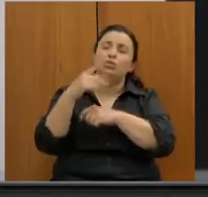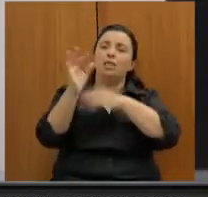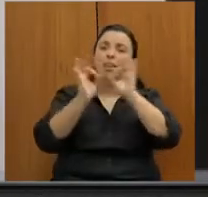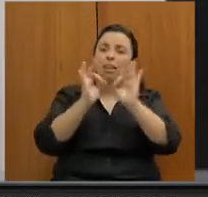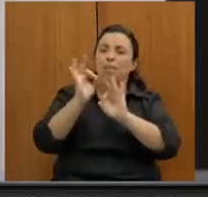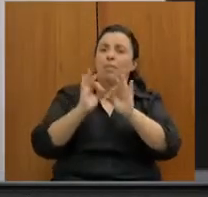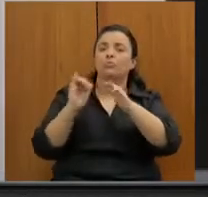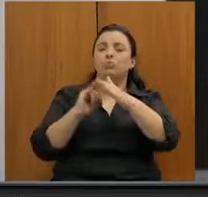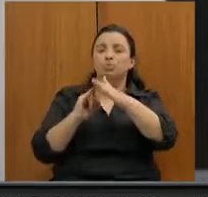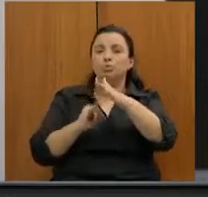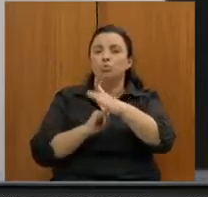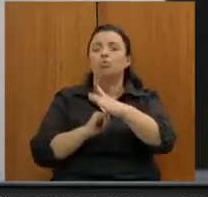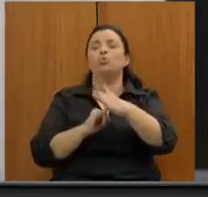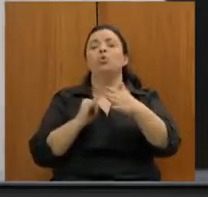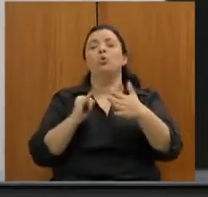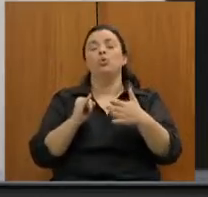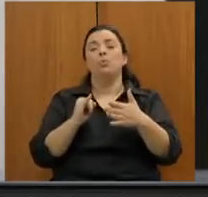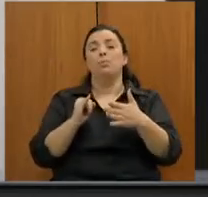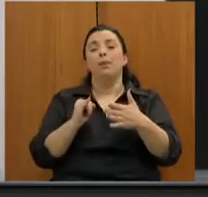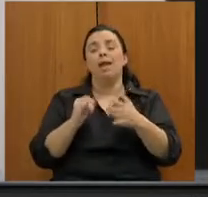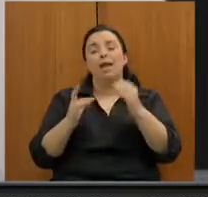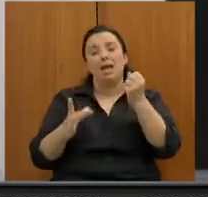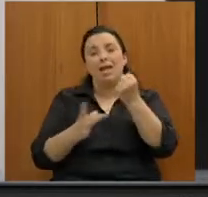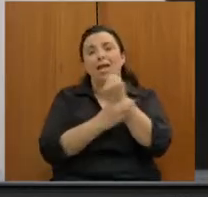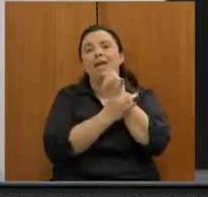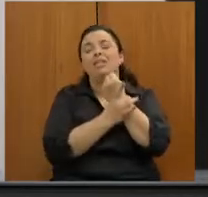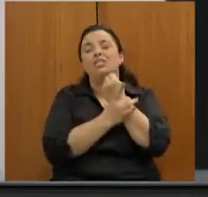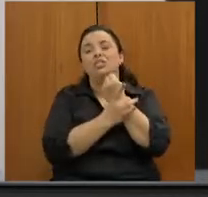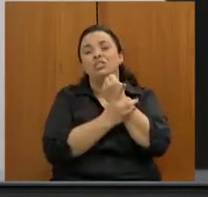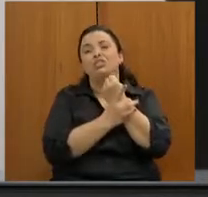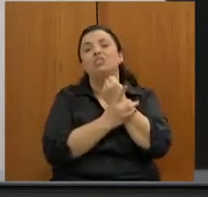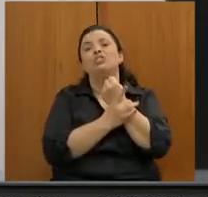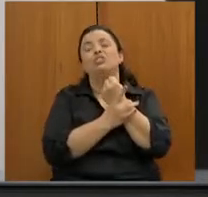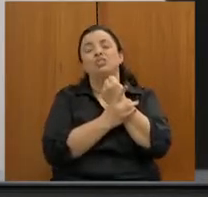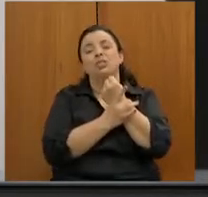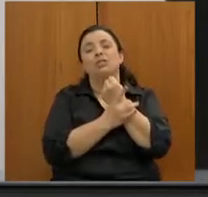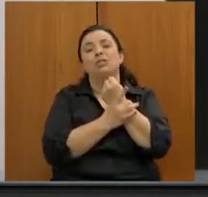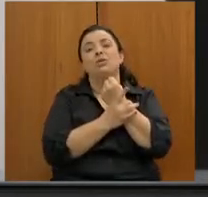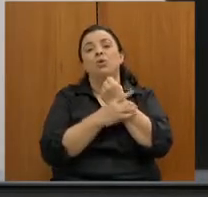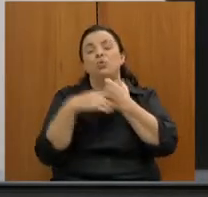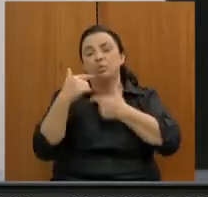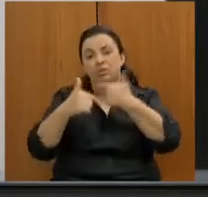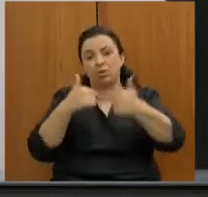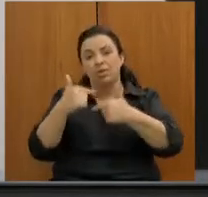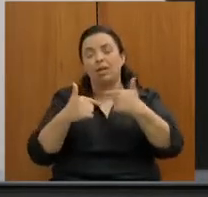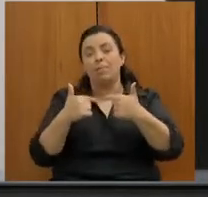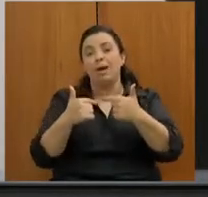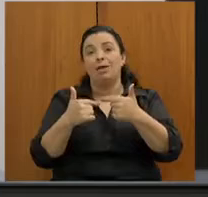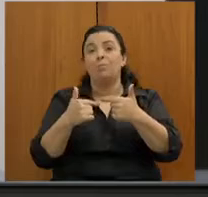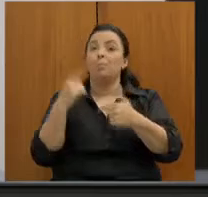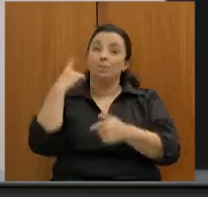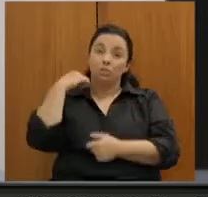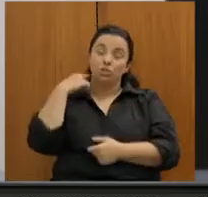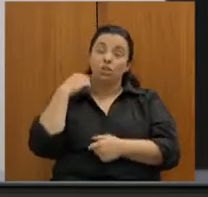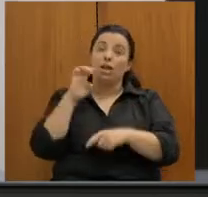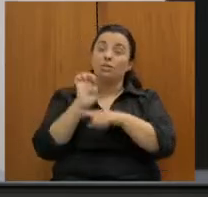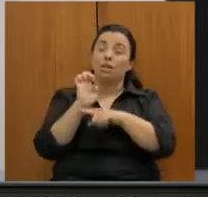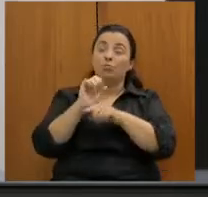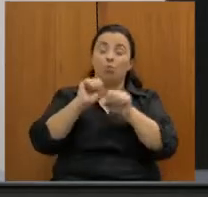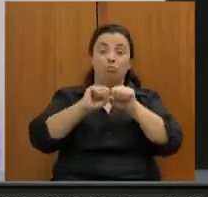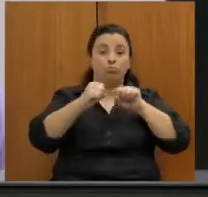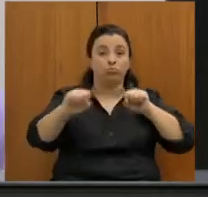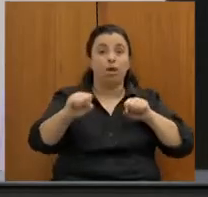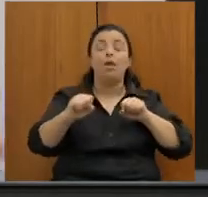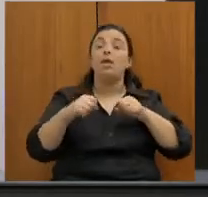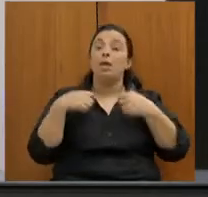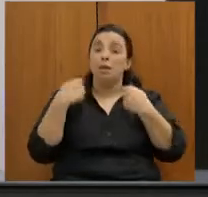para garantir aí a capilaridade né nossa estado de Minas Gerais no estado muito grande e a gente precisa fortalecer quem